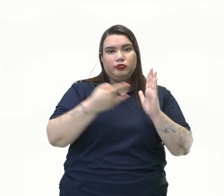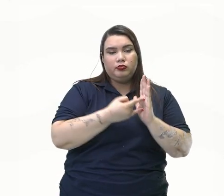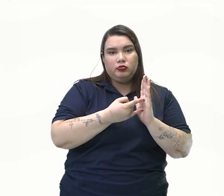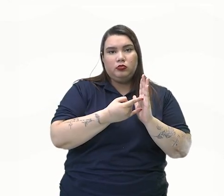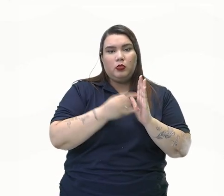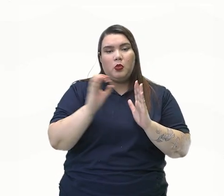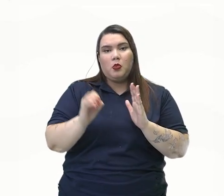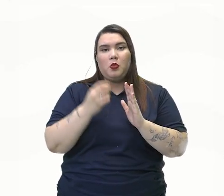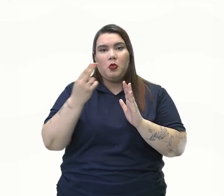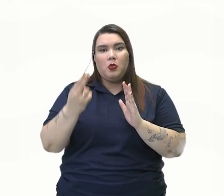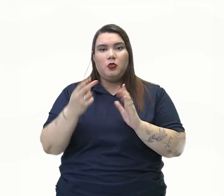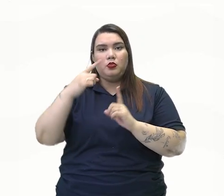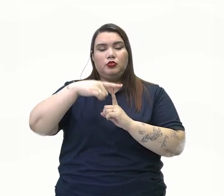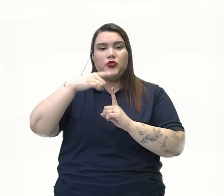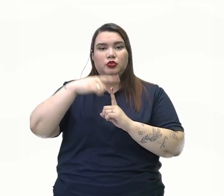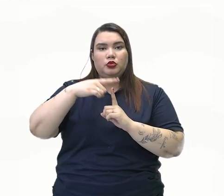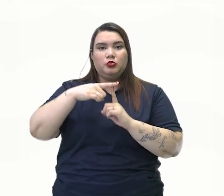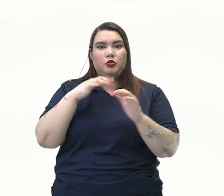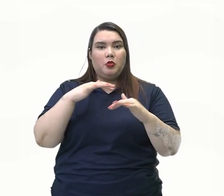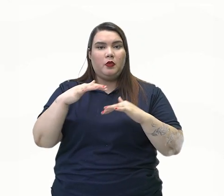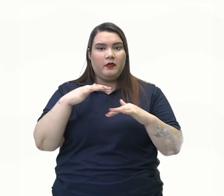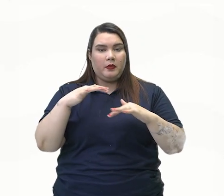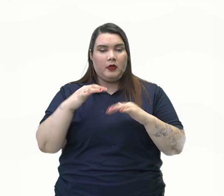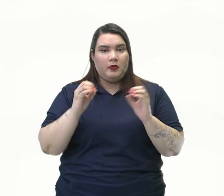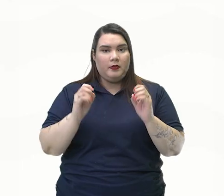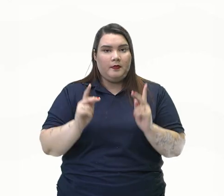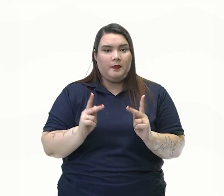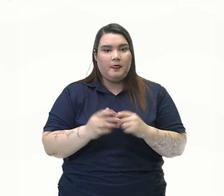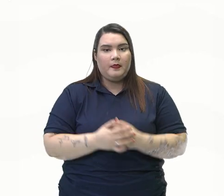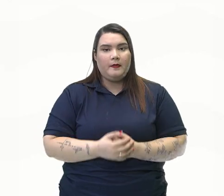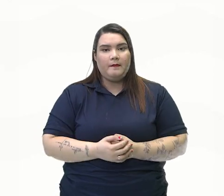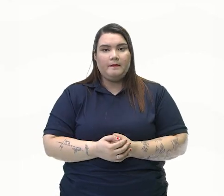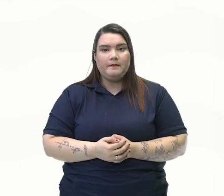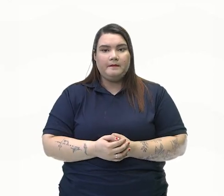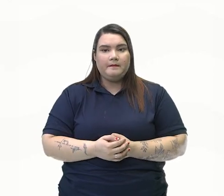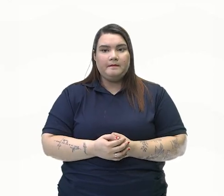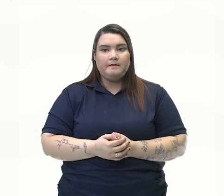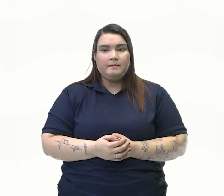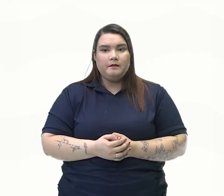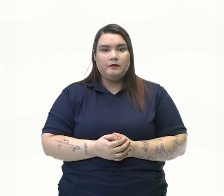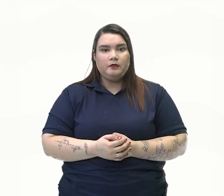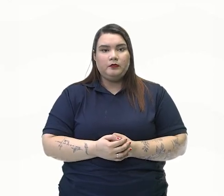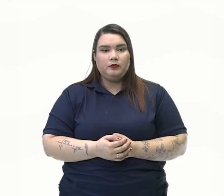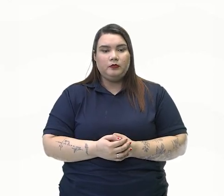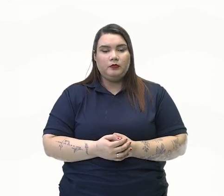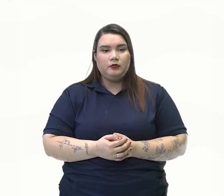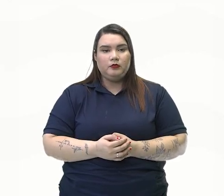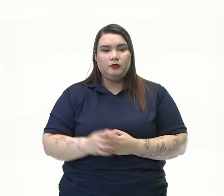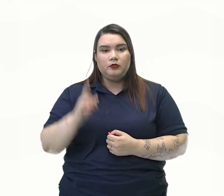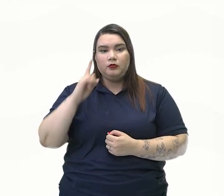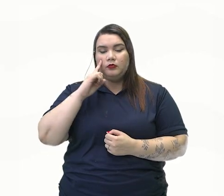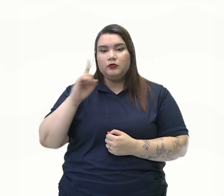ou pela mecânica. Aí, muito bem. Aí temos